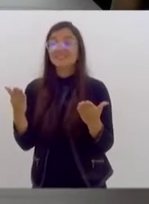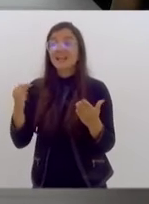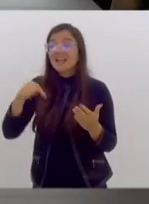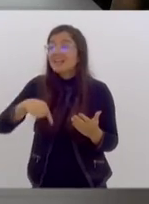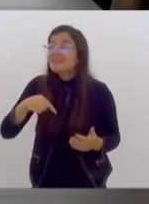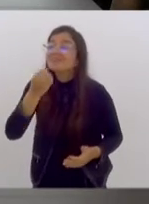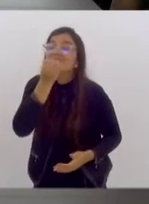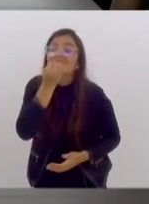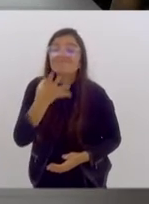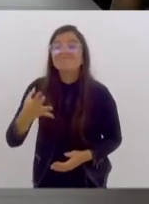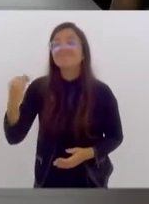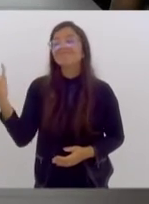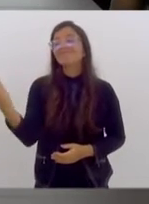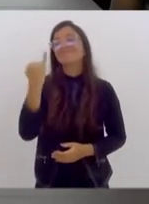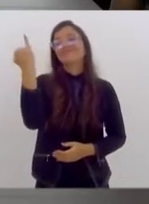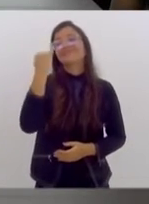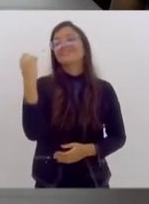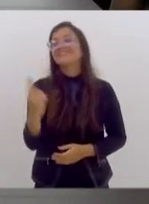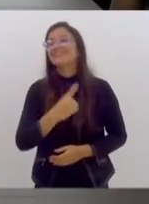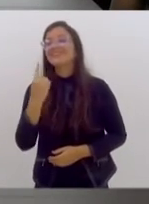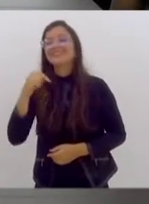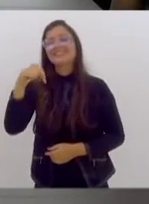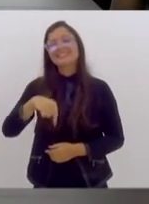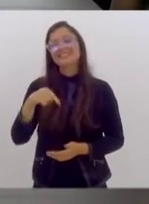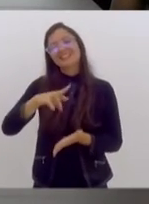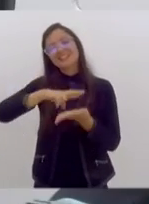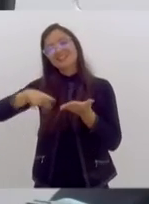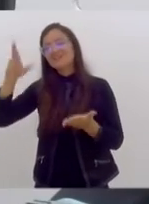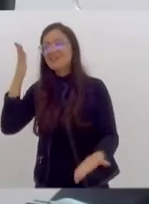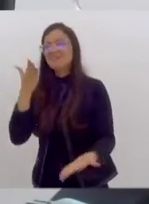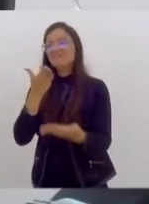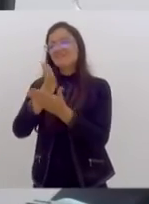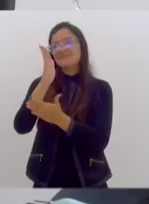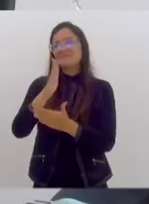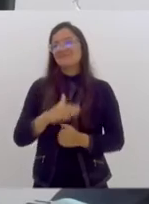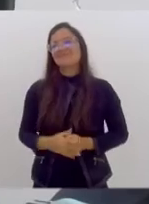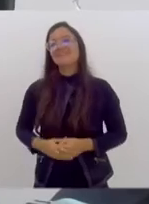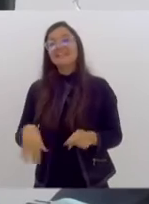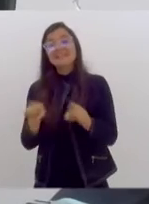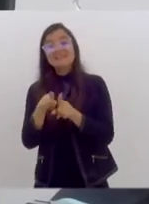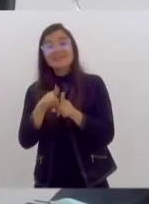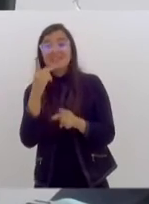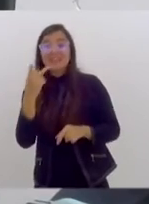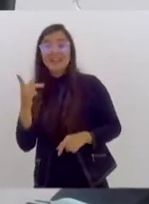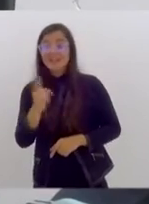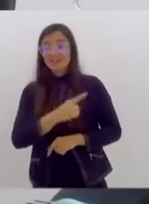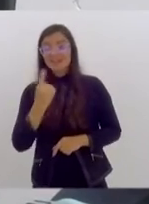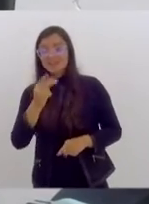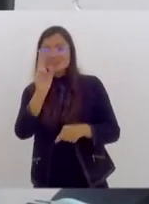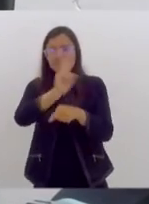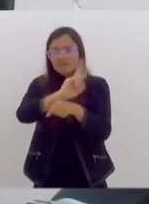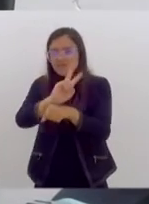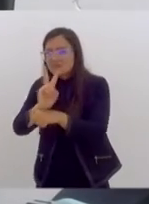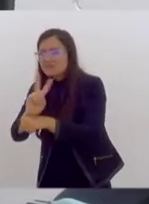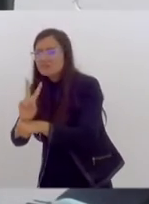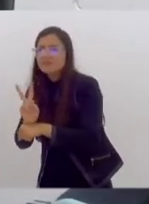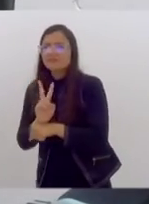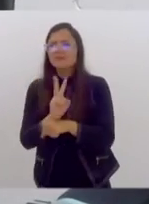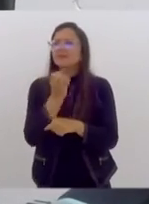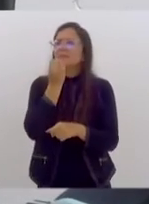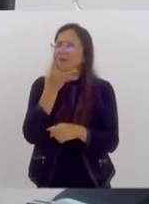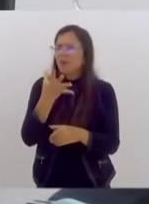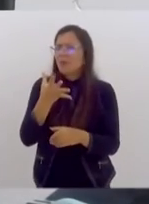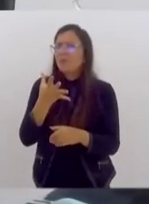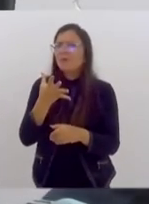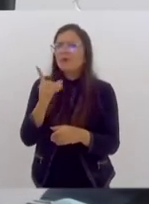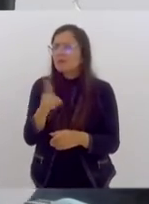hoje nós pudesse estar aqui para aprovação desse relatório dizer que as nossas vistorias tem um entrosamento muito pleno